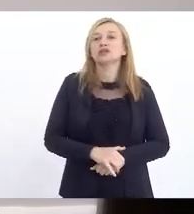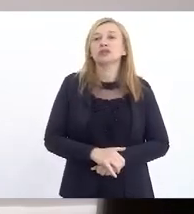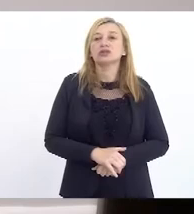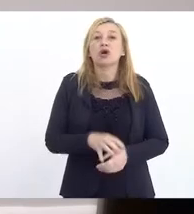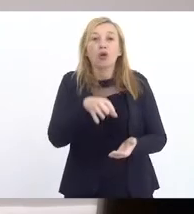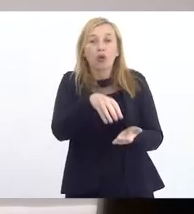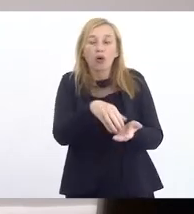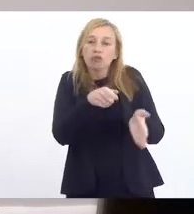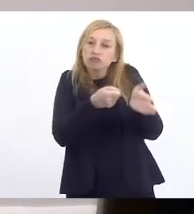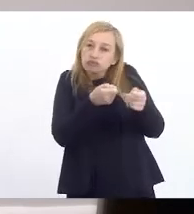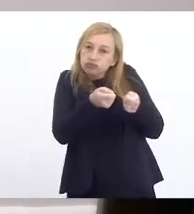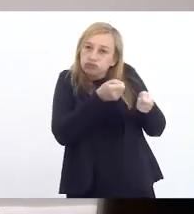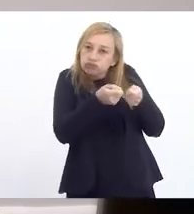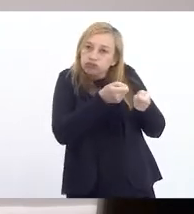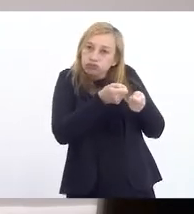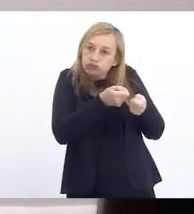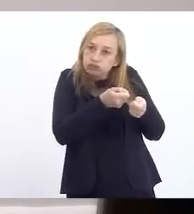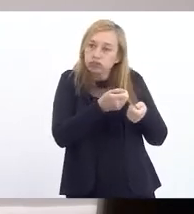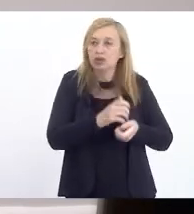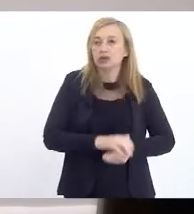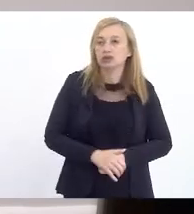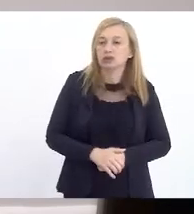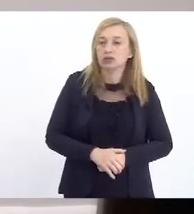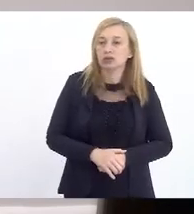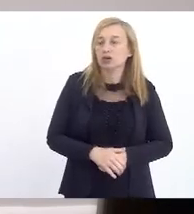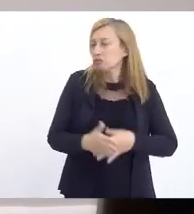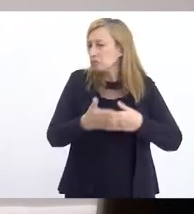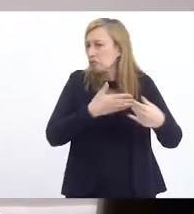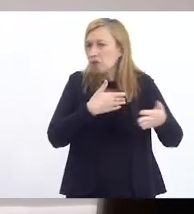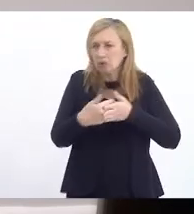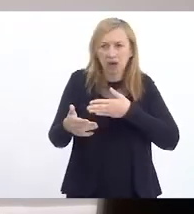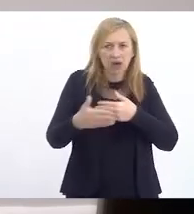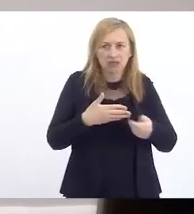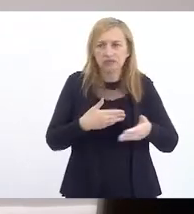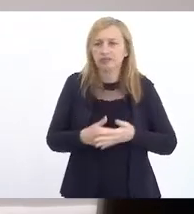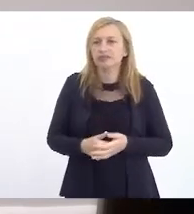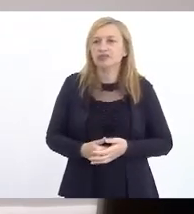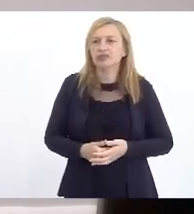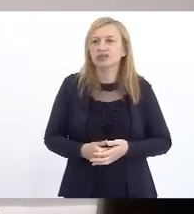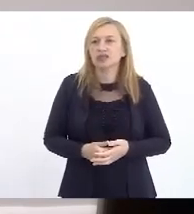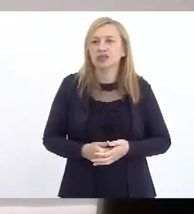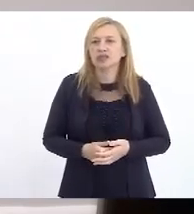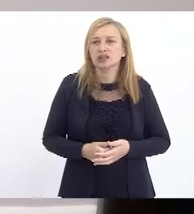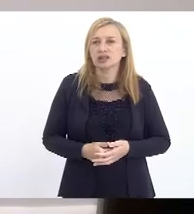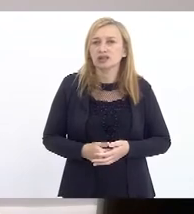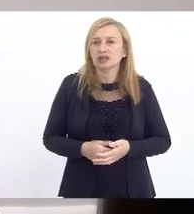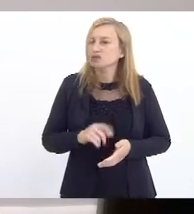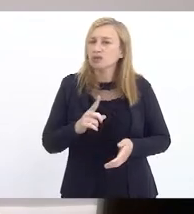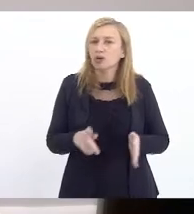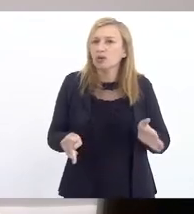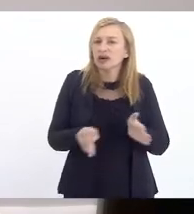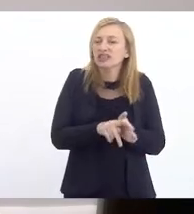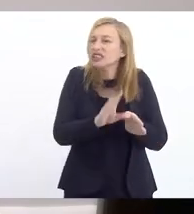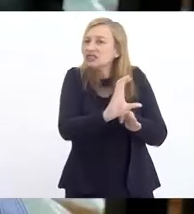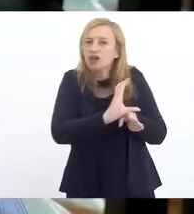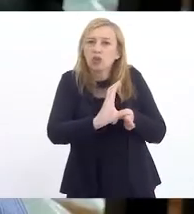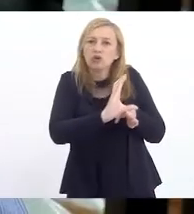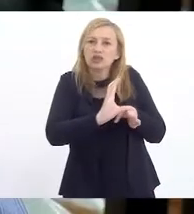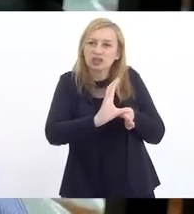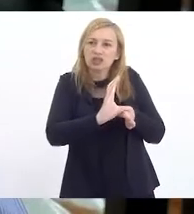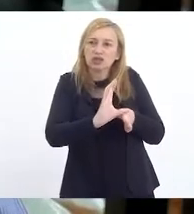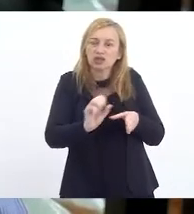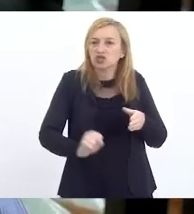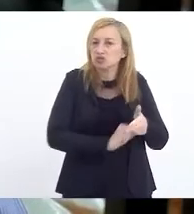Órgão fiscalizador, seja ele qual for, não faz parte de conselho de